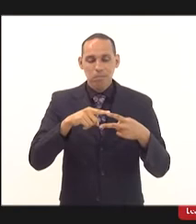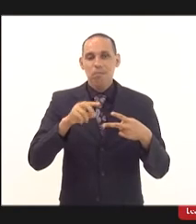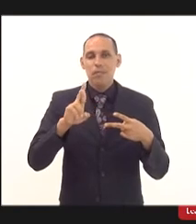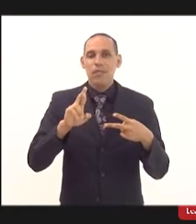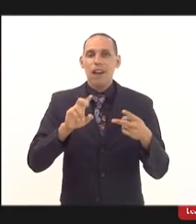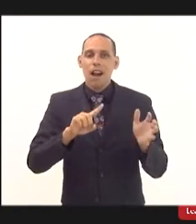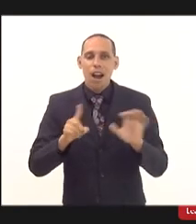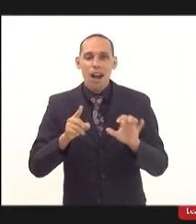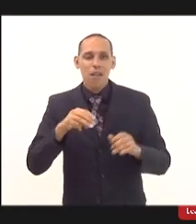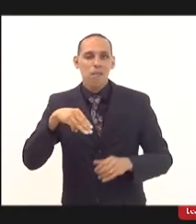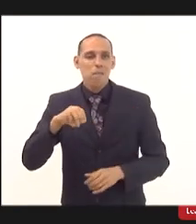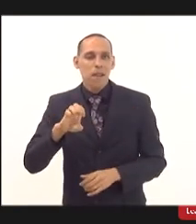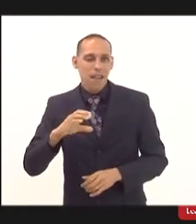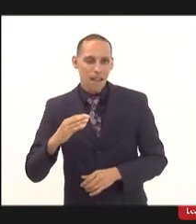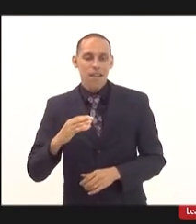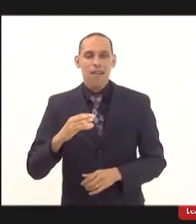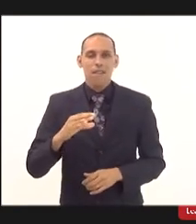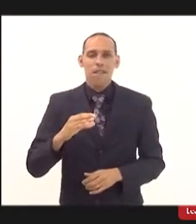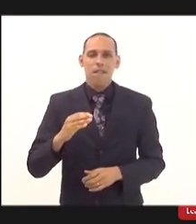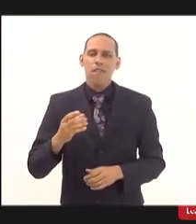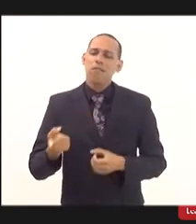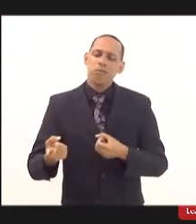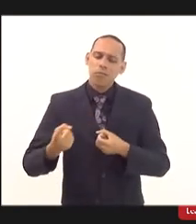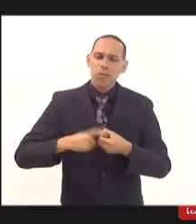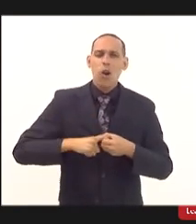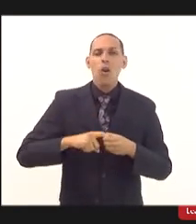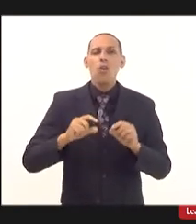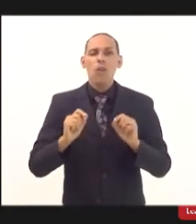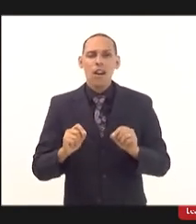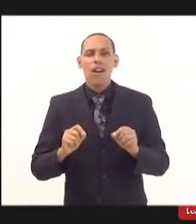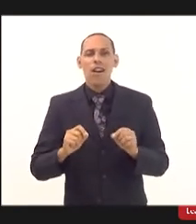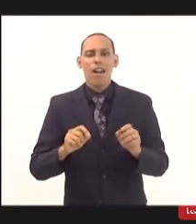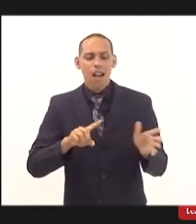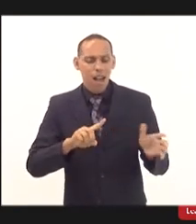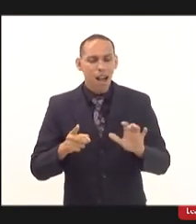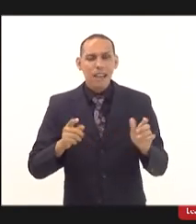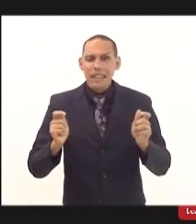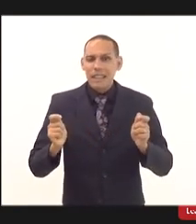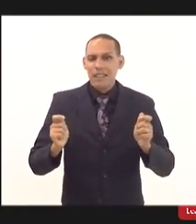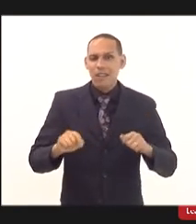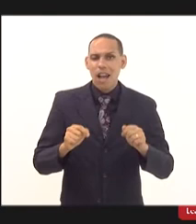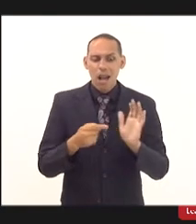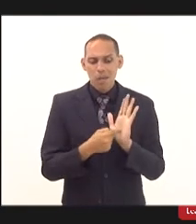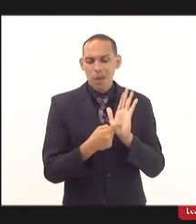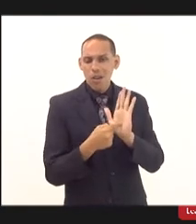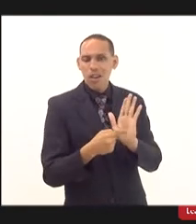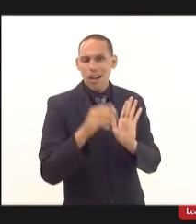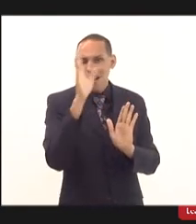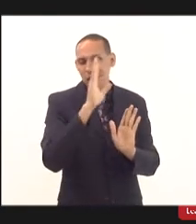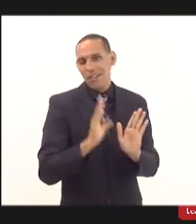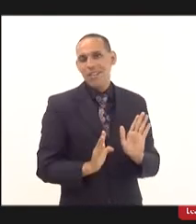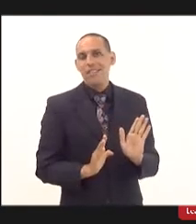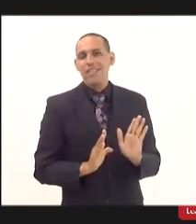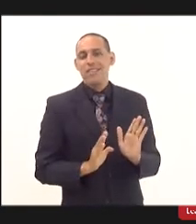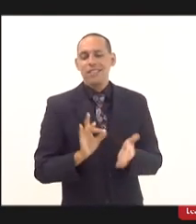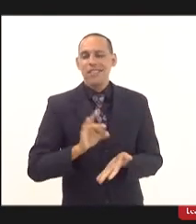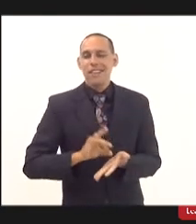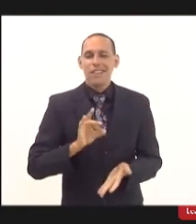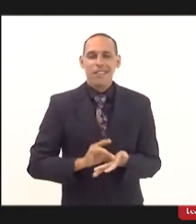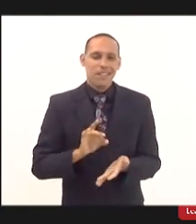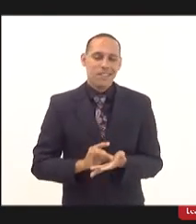rádio MEC voltam voltem a ser rádio capazes de mostrar o Brasil o